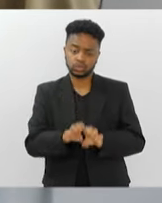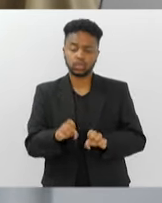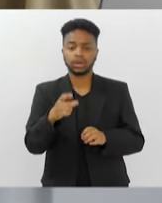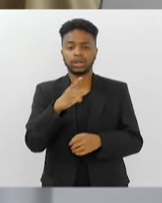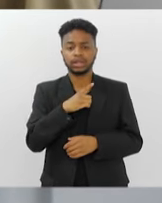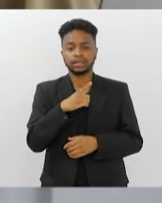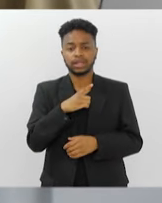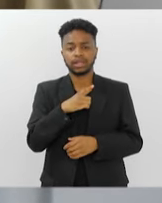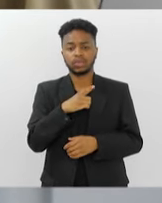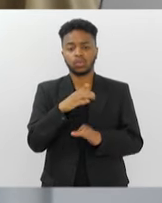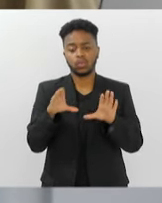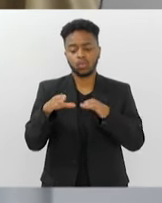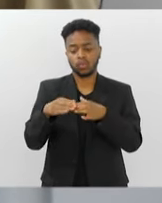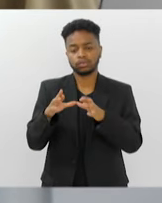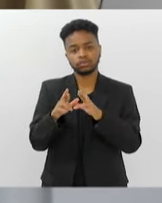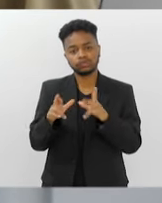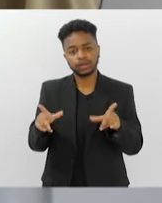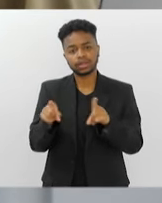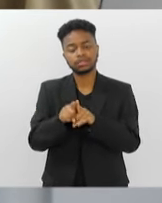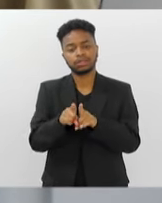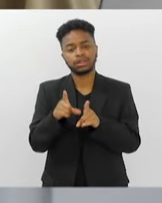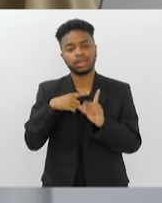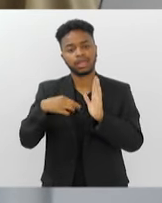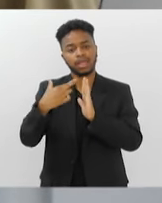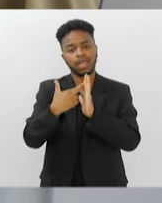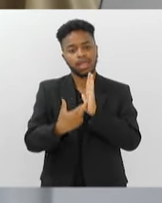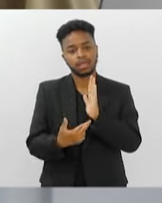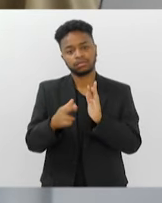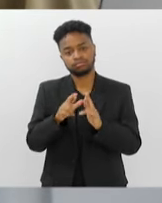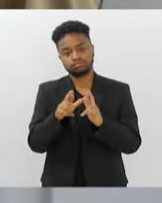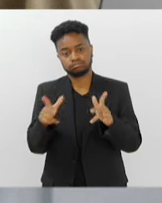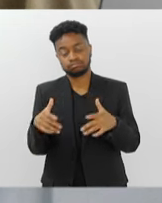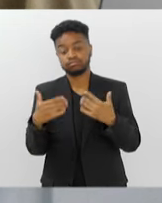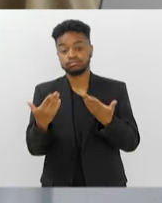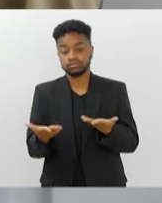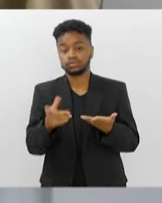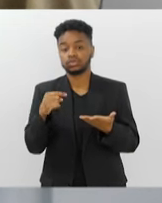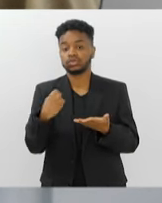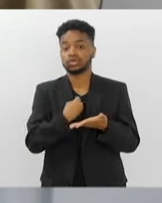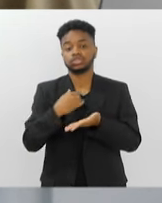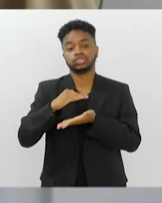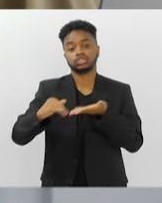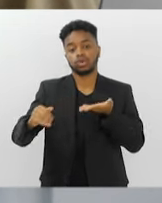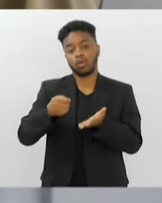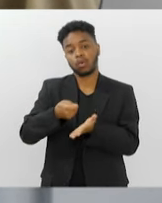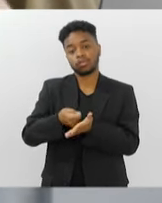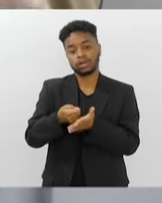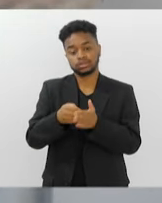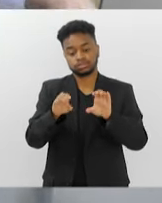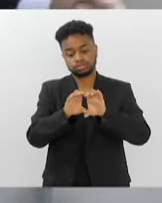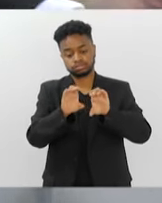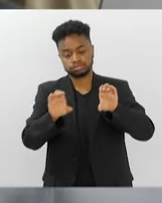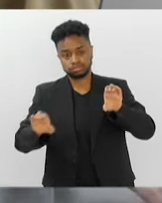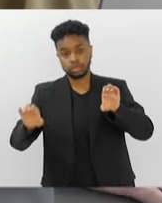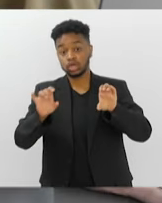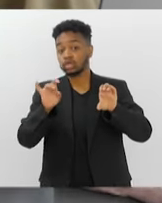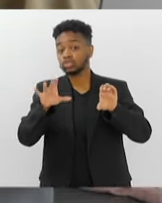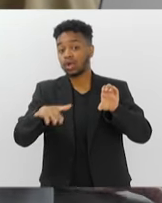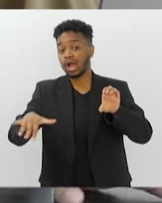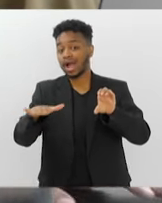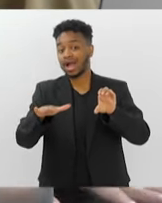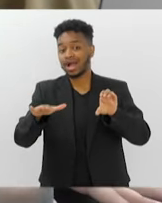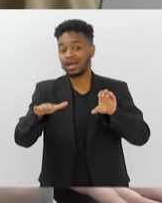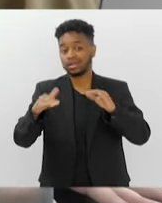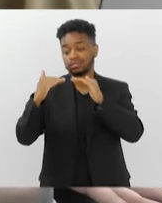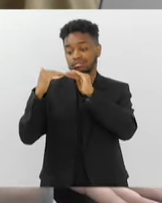determinado público e tem uma determinada exigência então nós ali retiramos a exigência da canalização só para a área descoberta